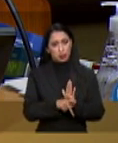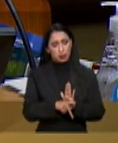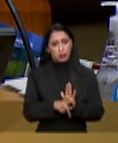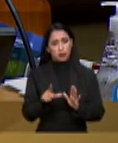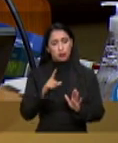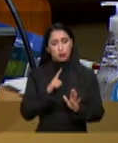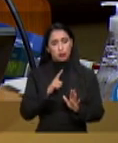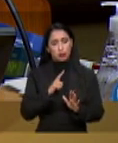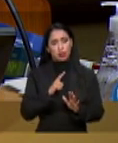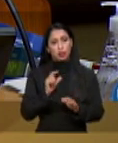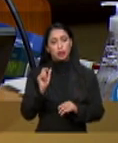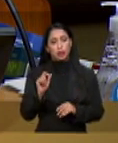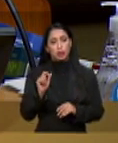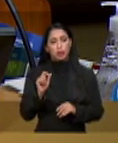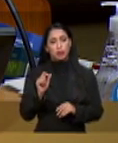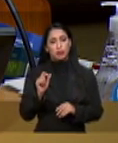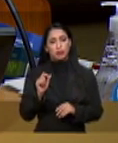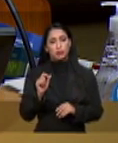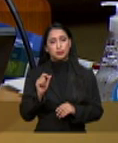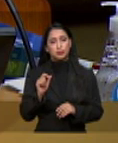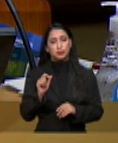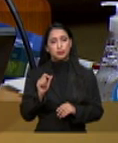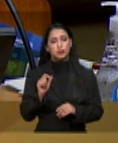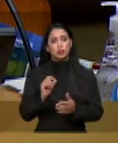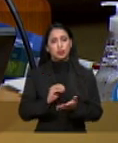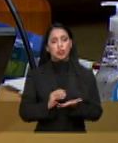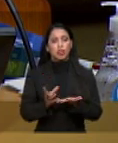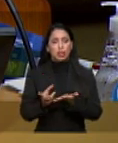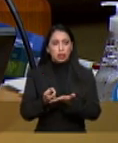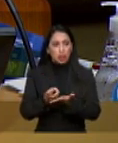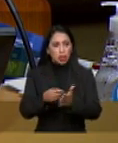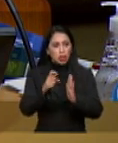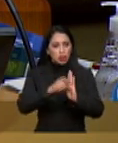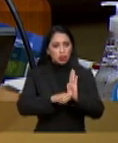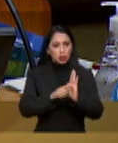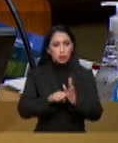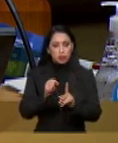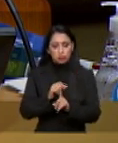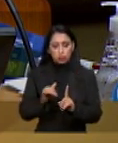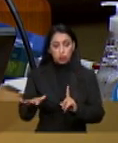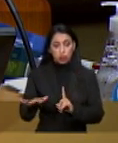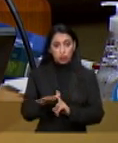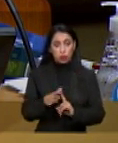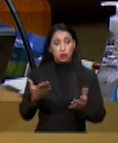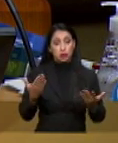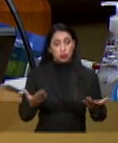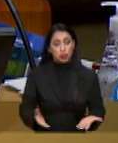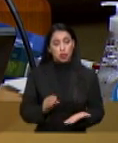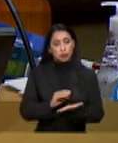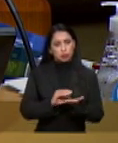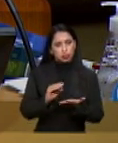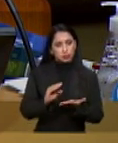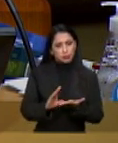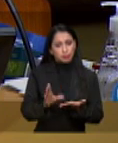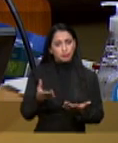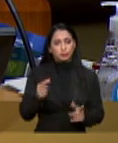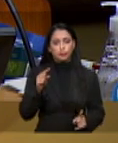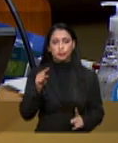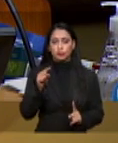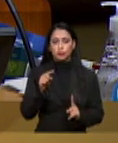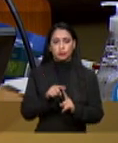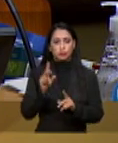sobre renúncias de receita em matéria de contribuições sociais. Trata-se justamente do alvo da